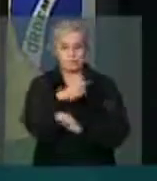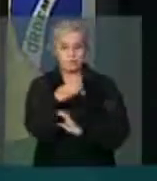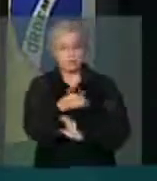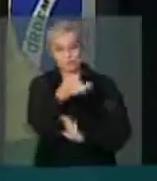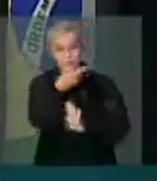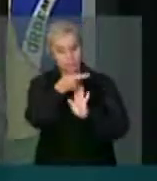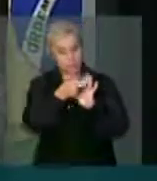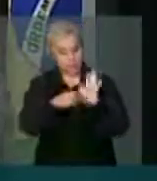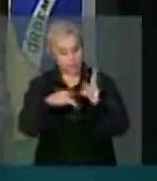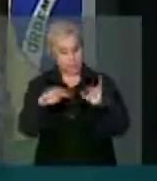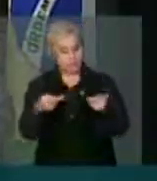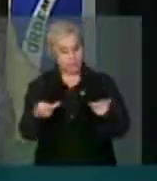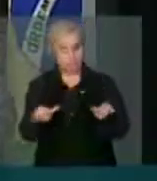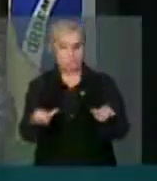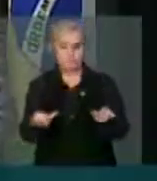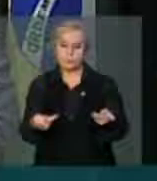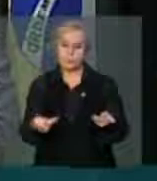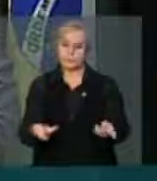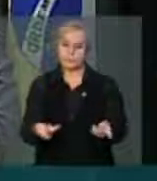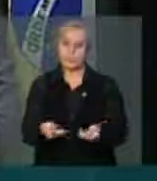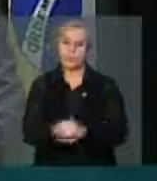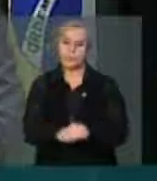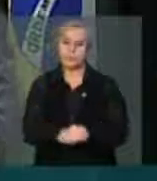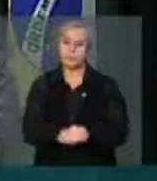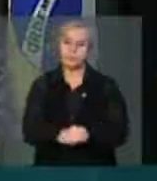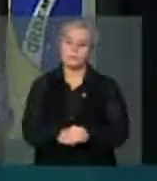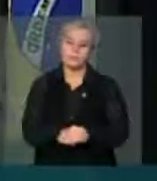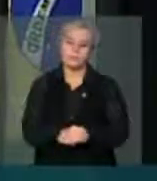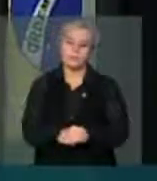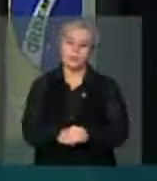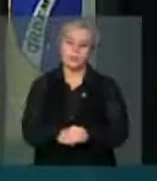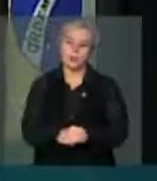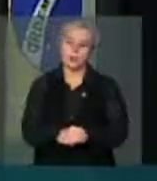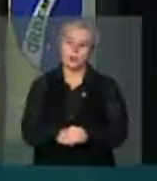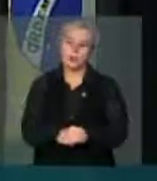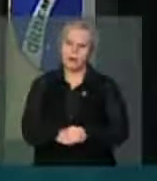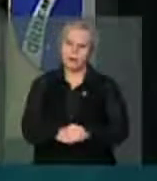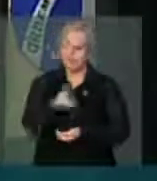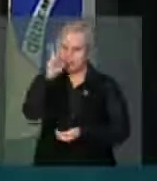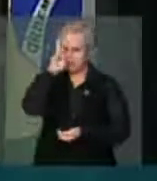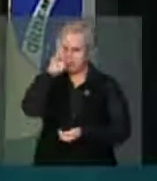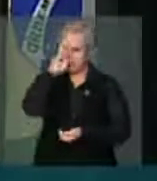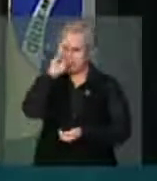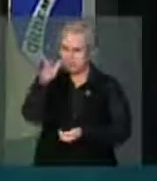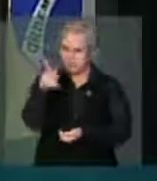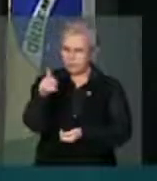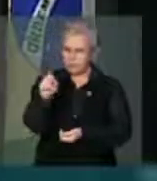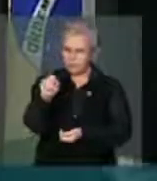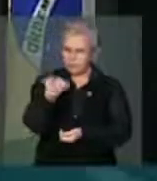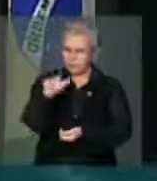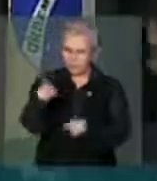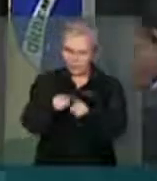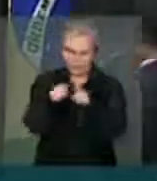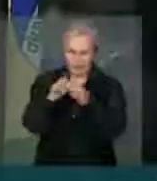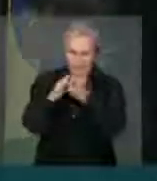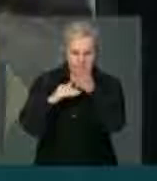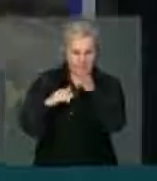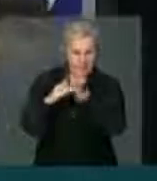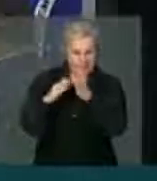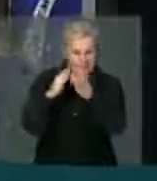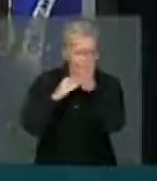faço referência ao pessoal, o deputado Chico Alencar, com todos os projetos que